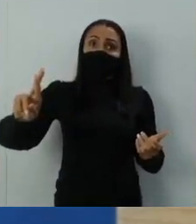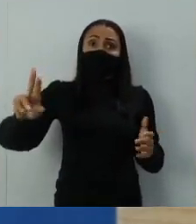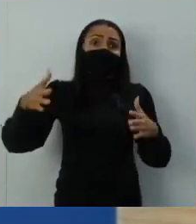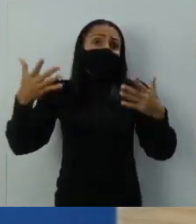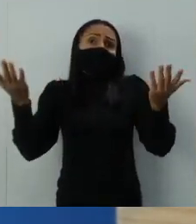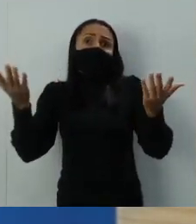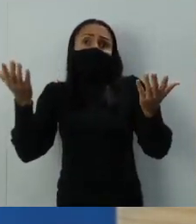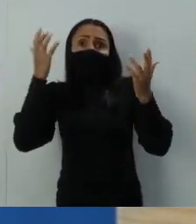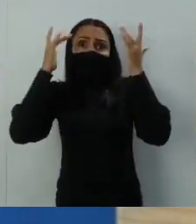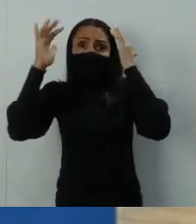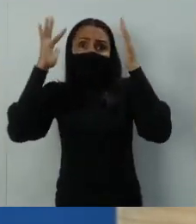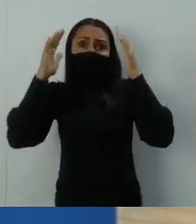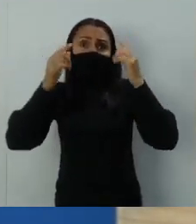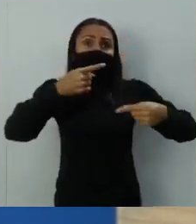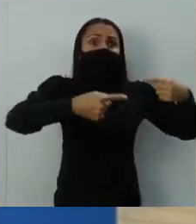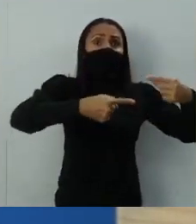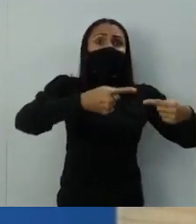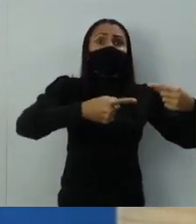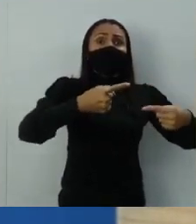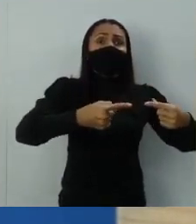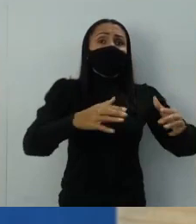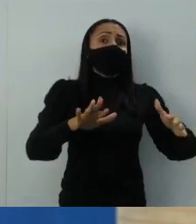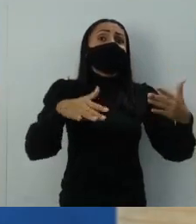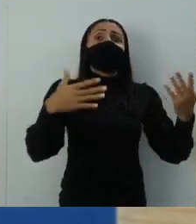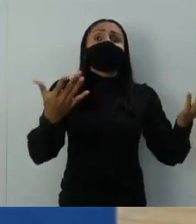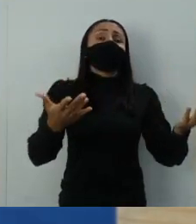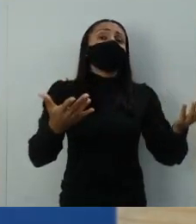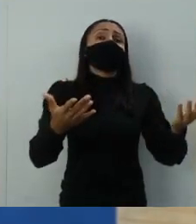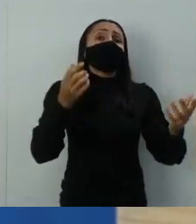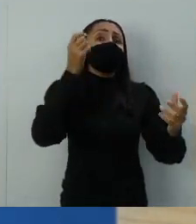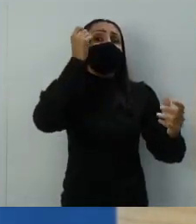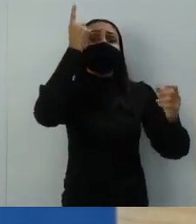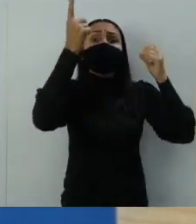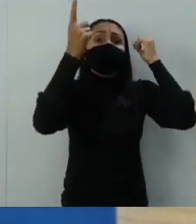qual a ideologia dessa política? Se existe